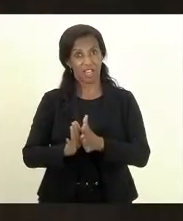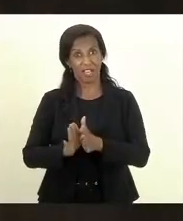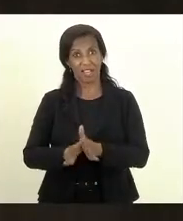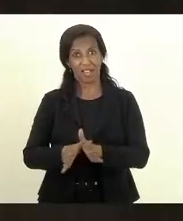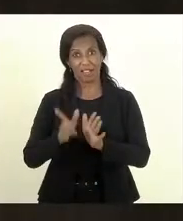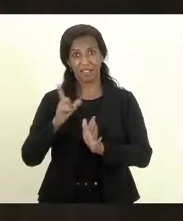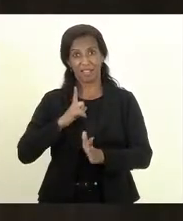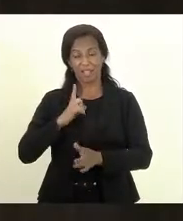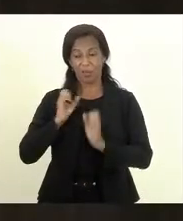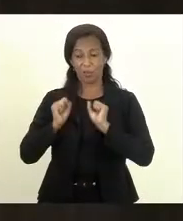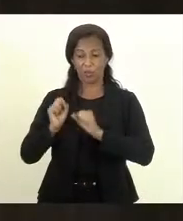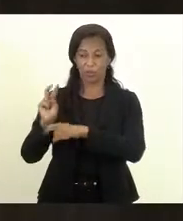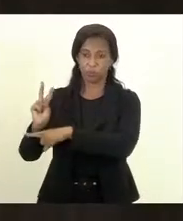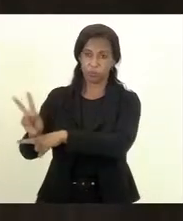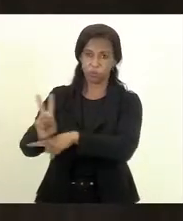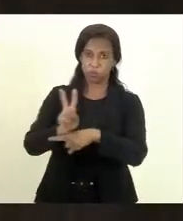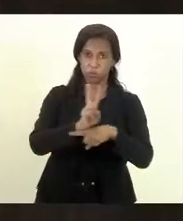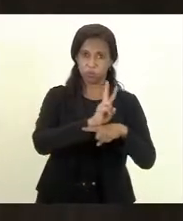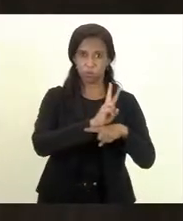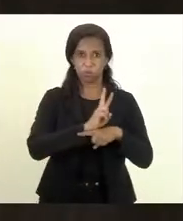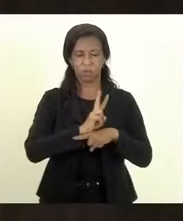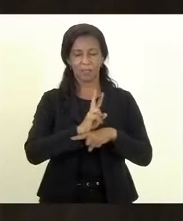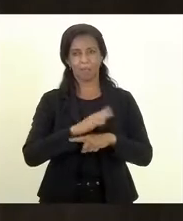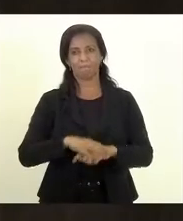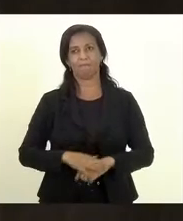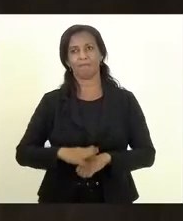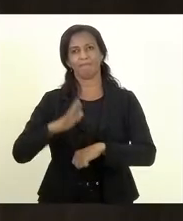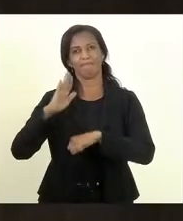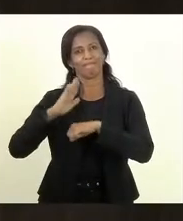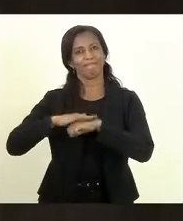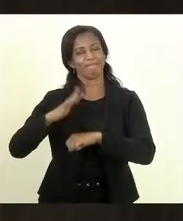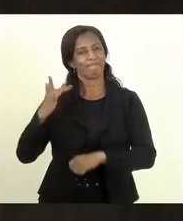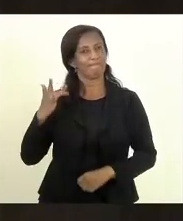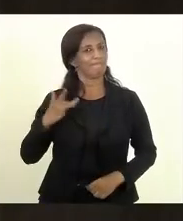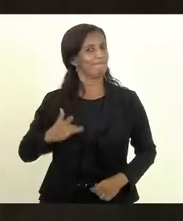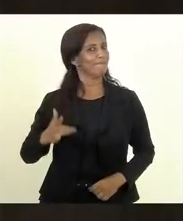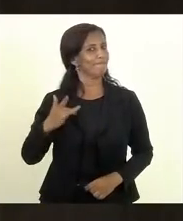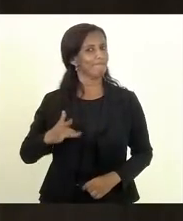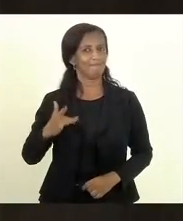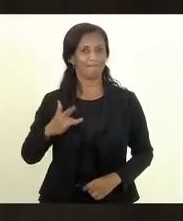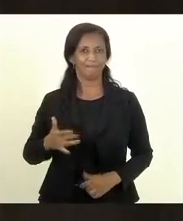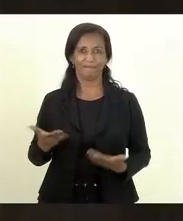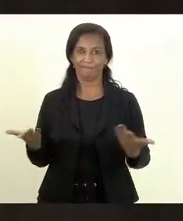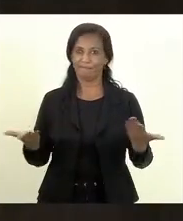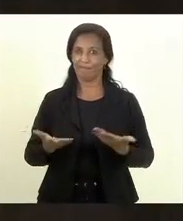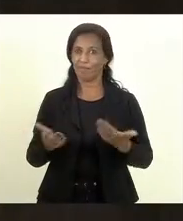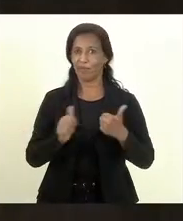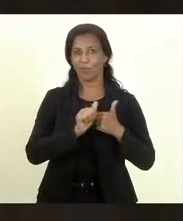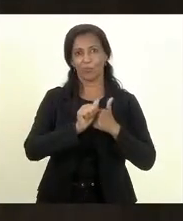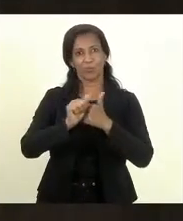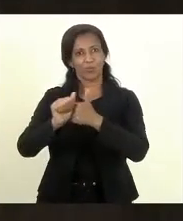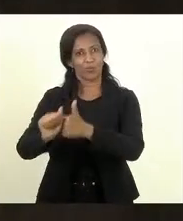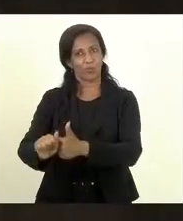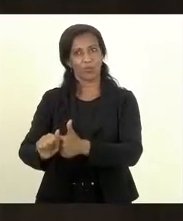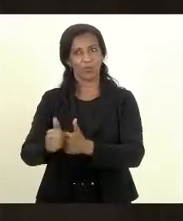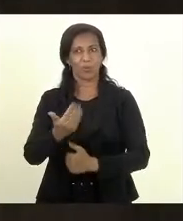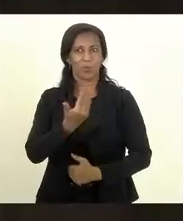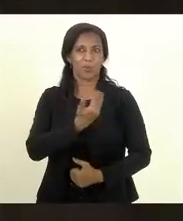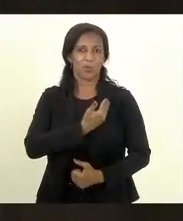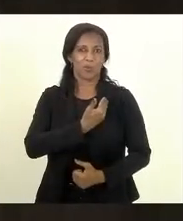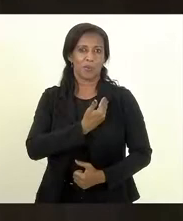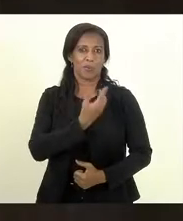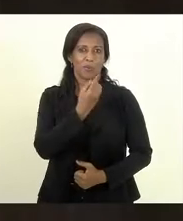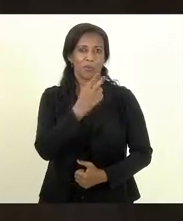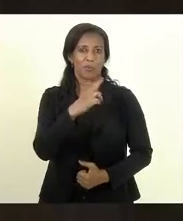fiscalização, mas, lamentavelmente, eu não vou poder acompanhar o voto do meu amigo, doutor